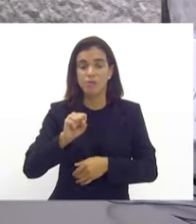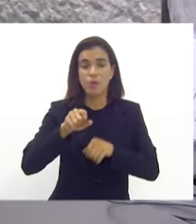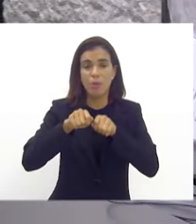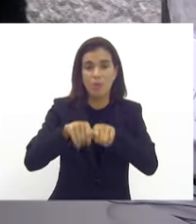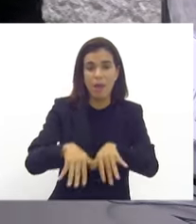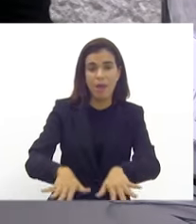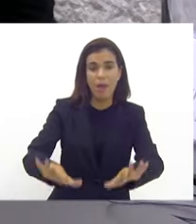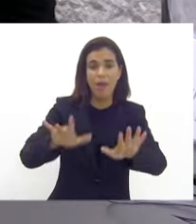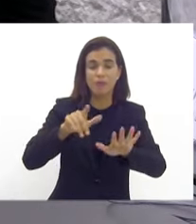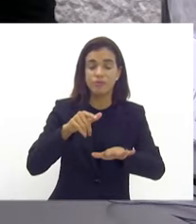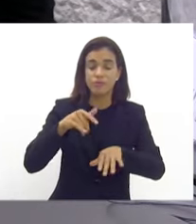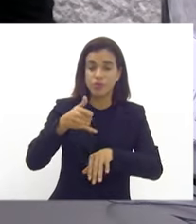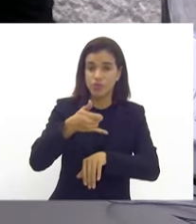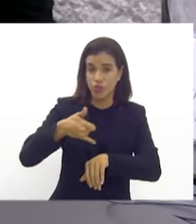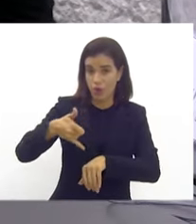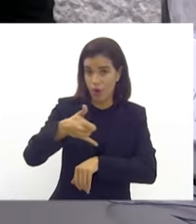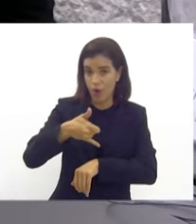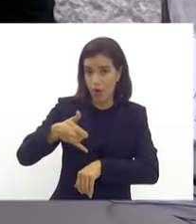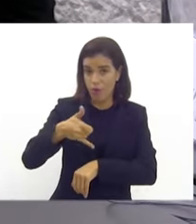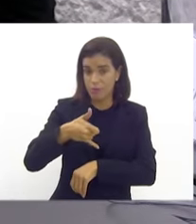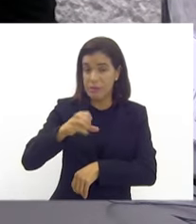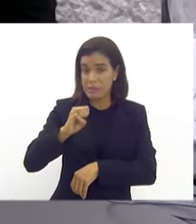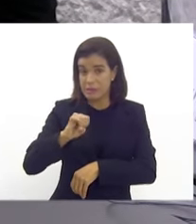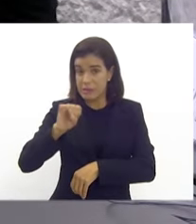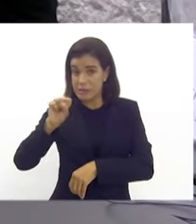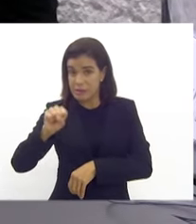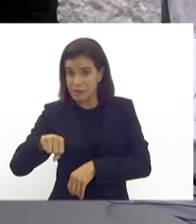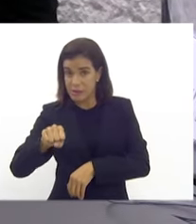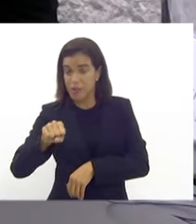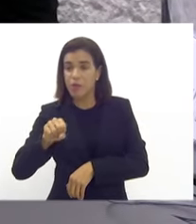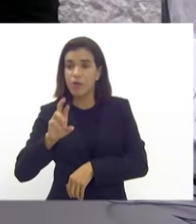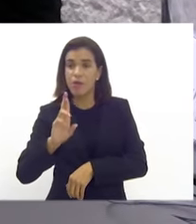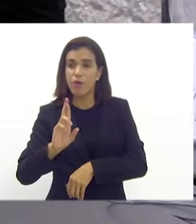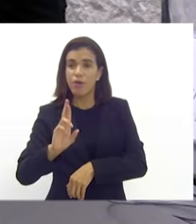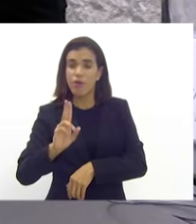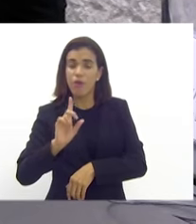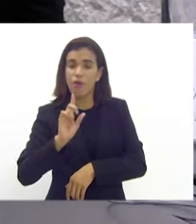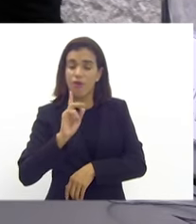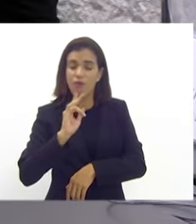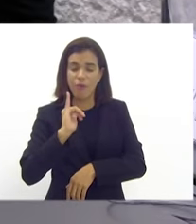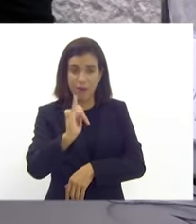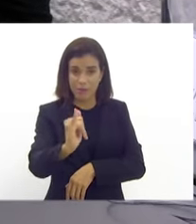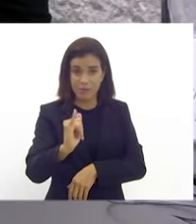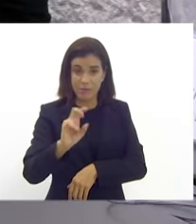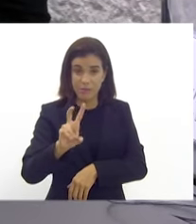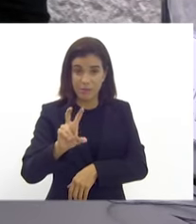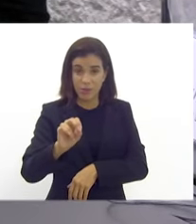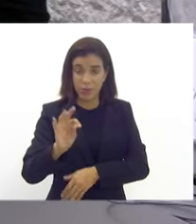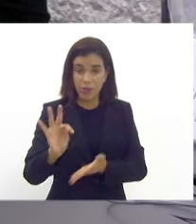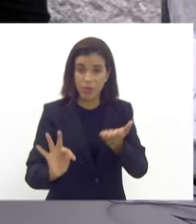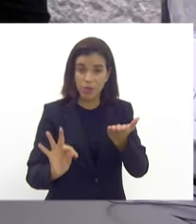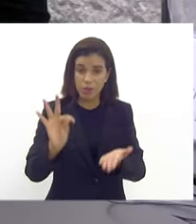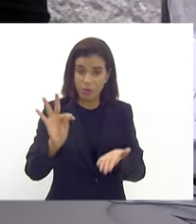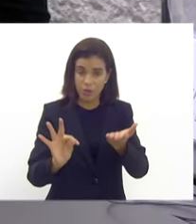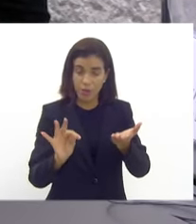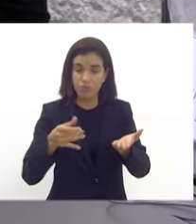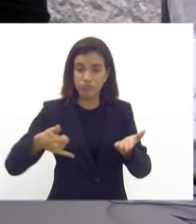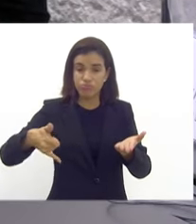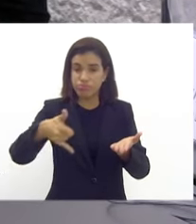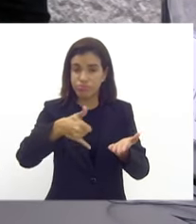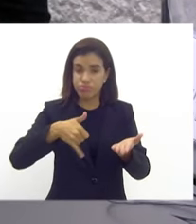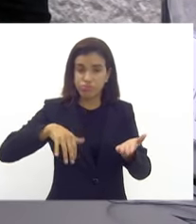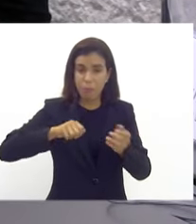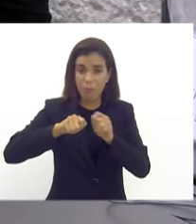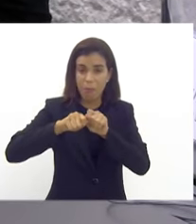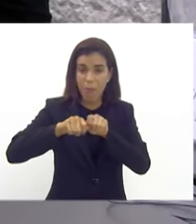desse navio se sim vou fazer vou falar pro senhor que 50 toneladas e de óleo estão a